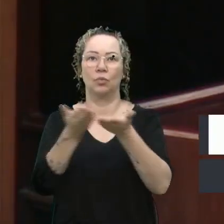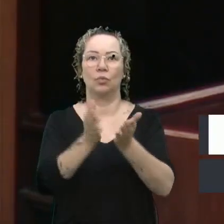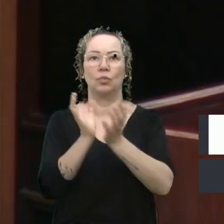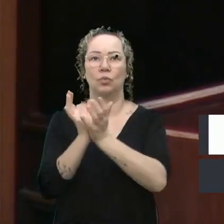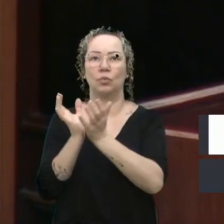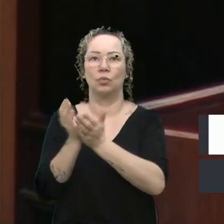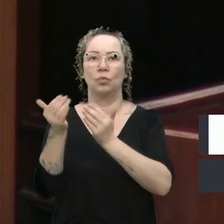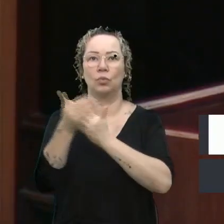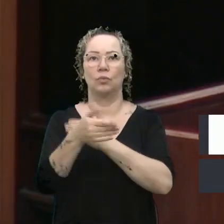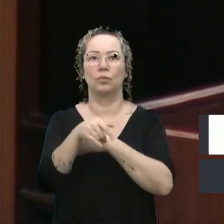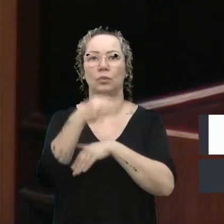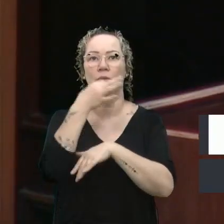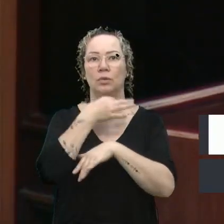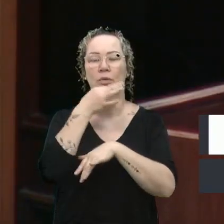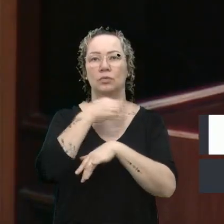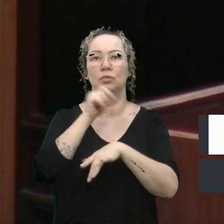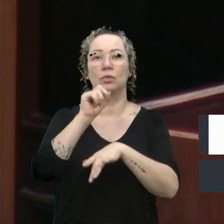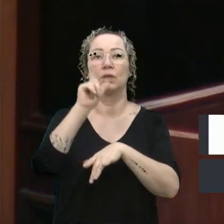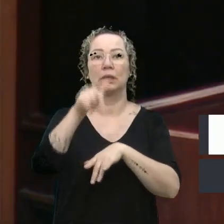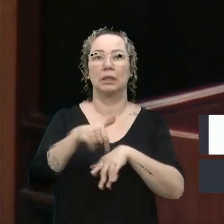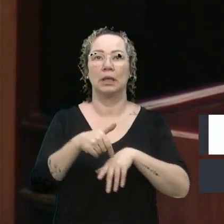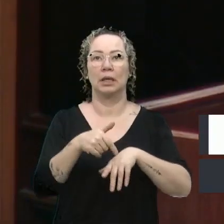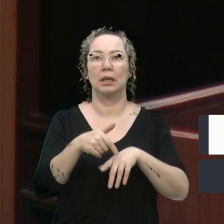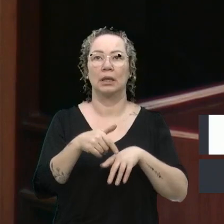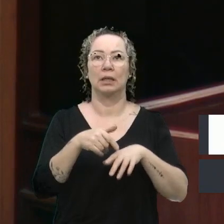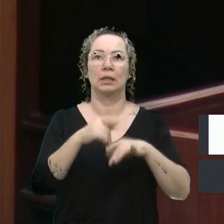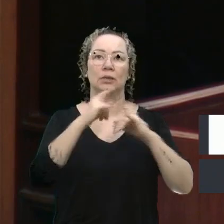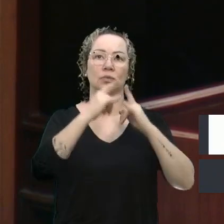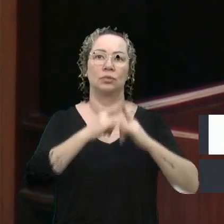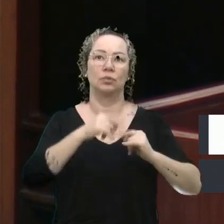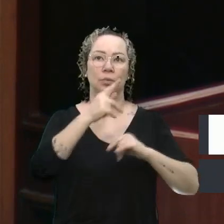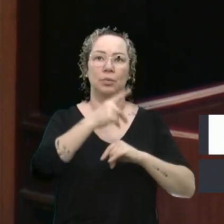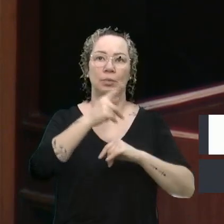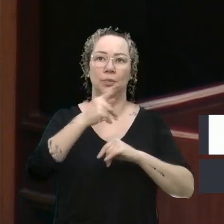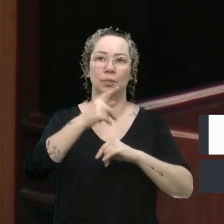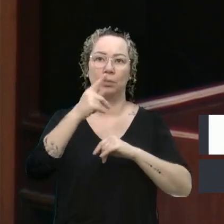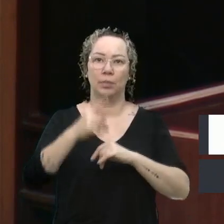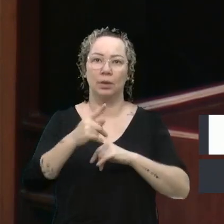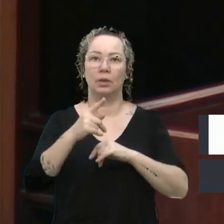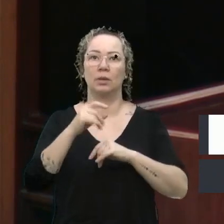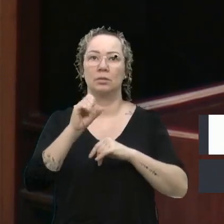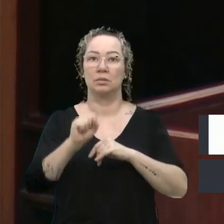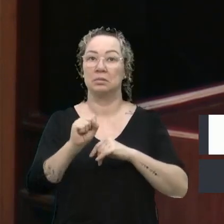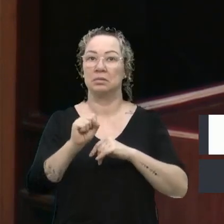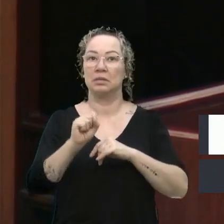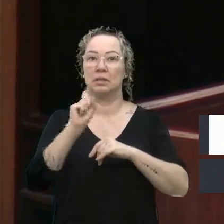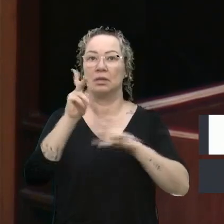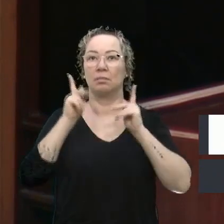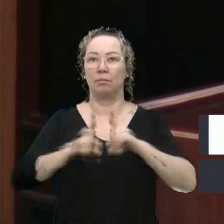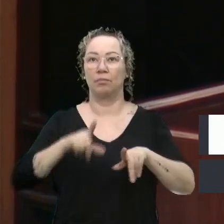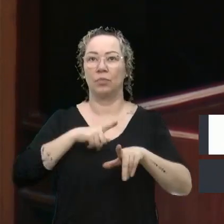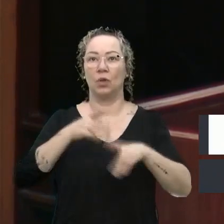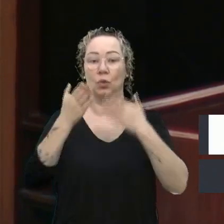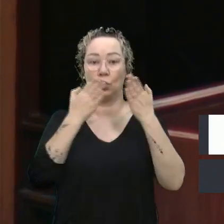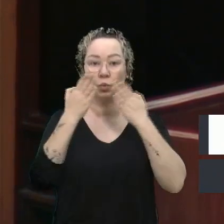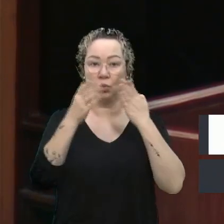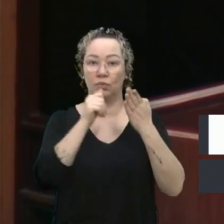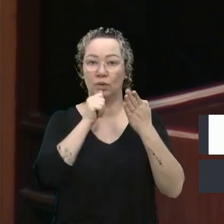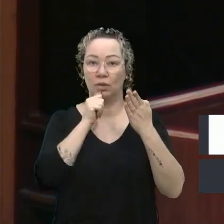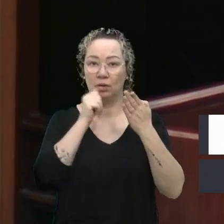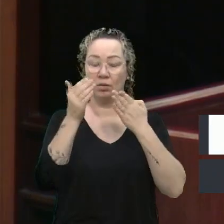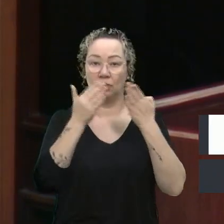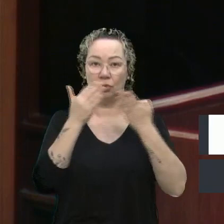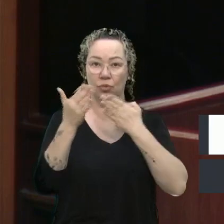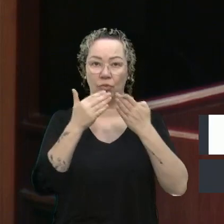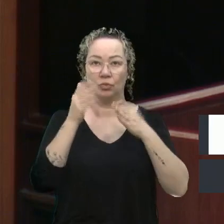que seria da concessionária PPPs, que talvez o pessoal ainda tem algumas dúvidas, como eu tenho, está no segundo